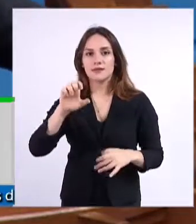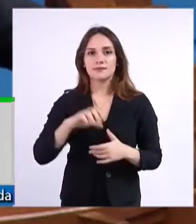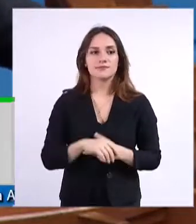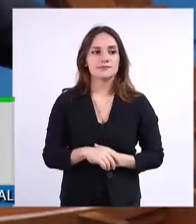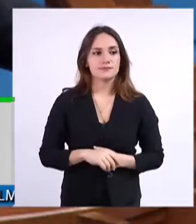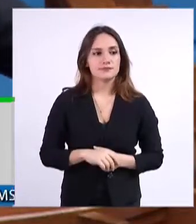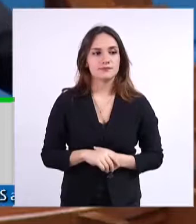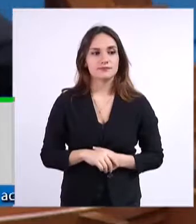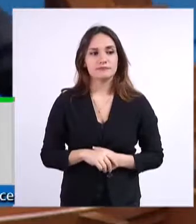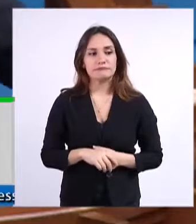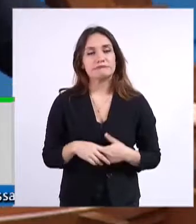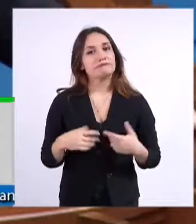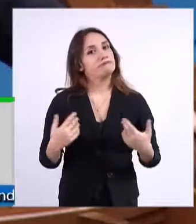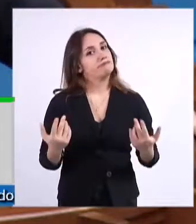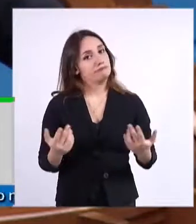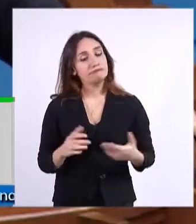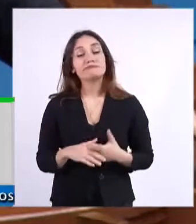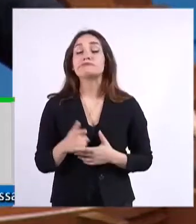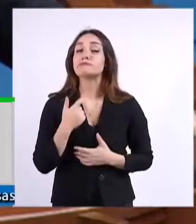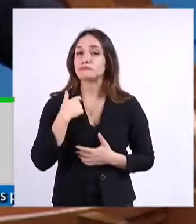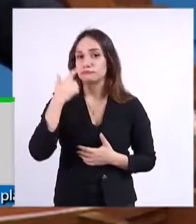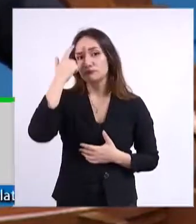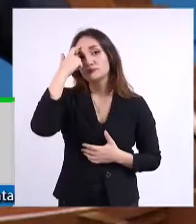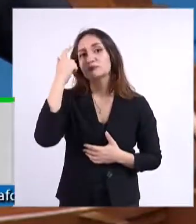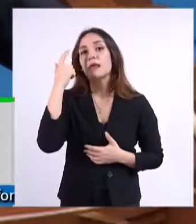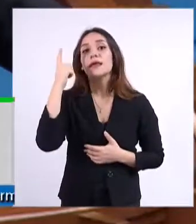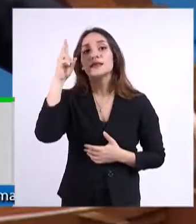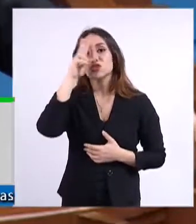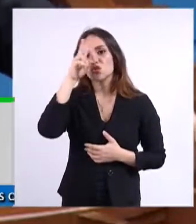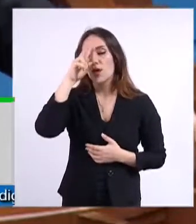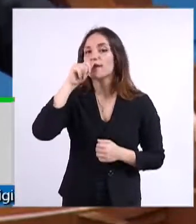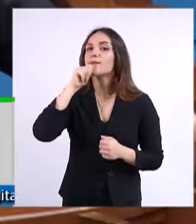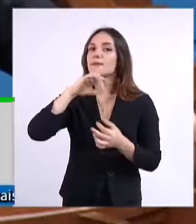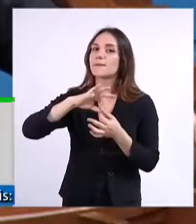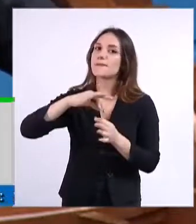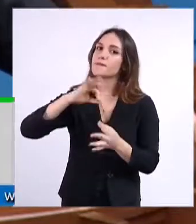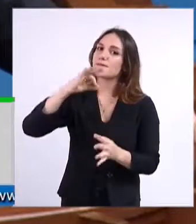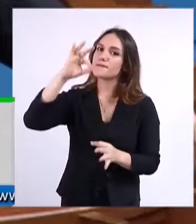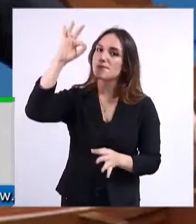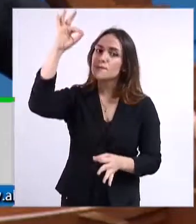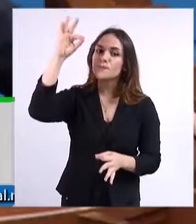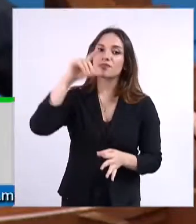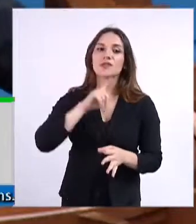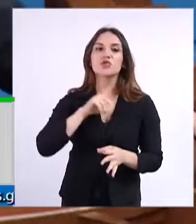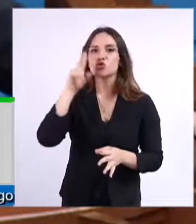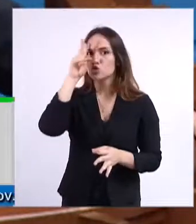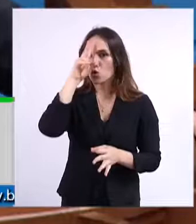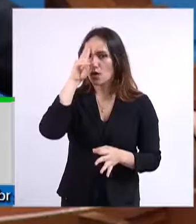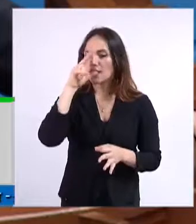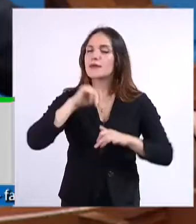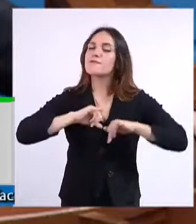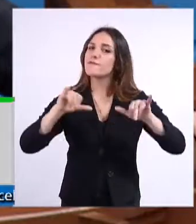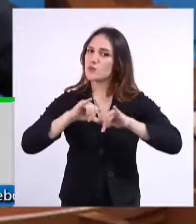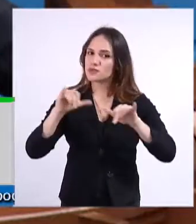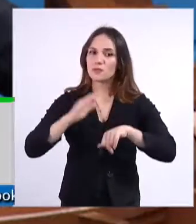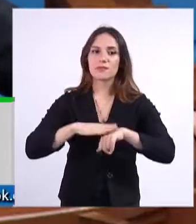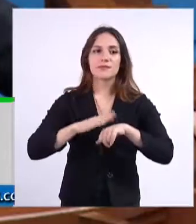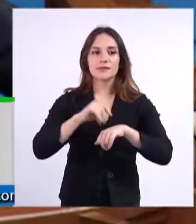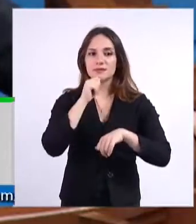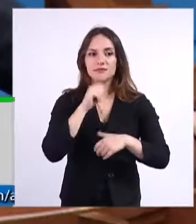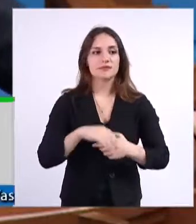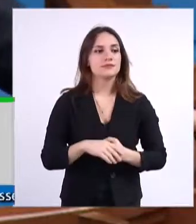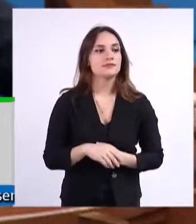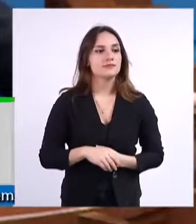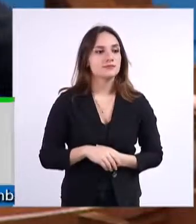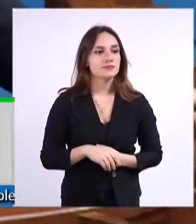Eu acho que essa história ainda vai render muitas informações surpreendentes. Uma parte,